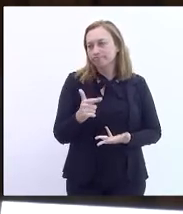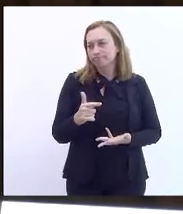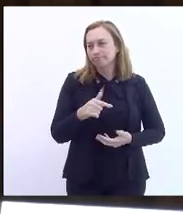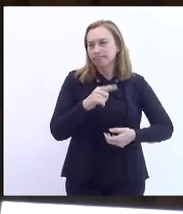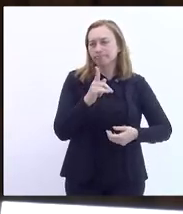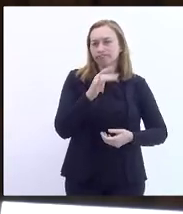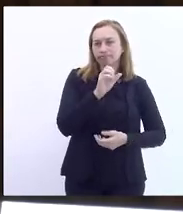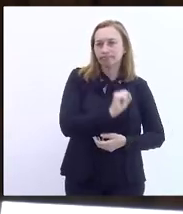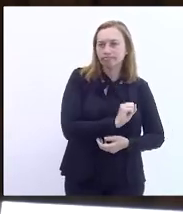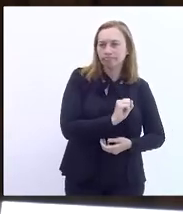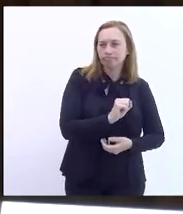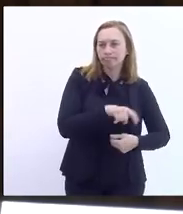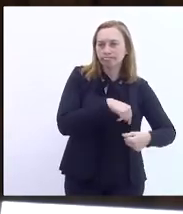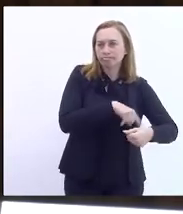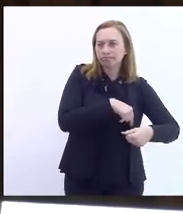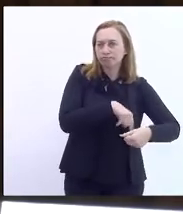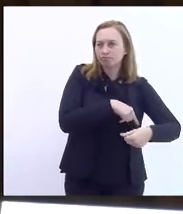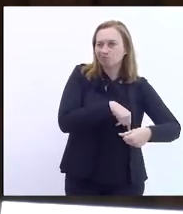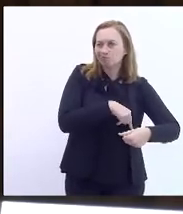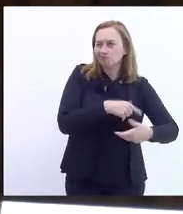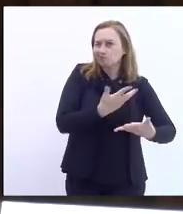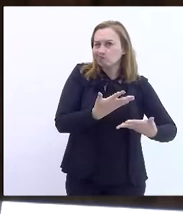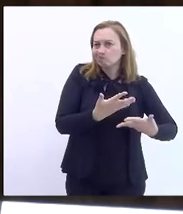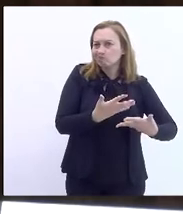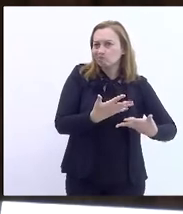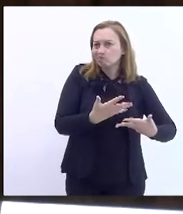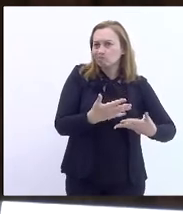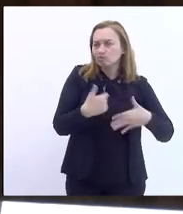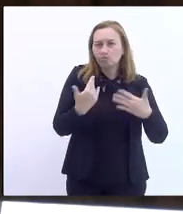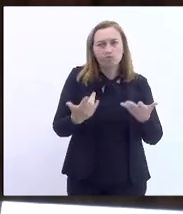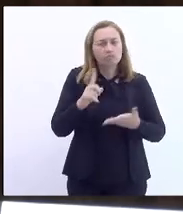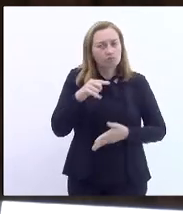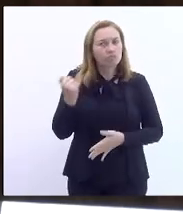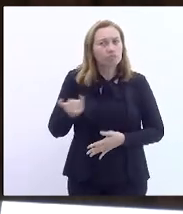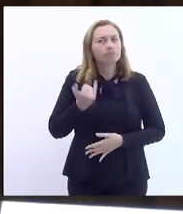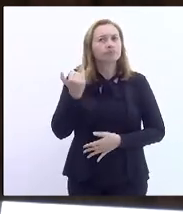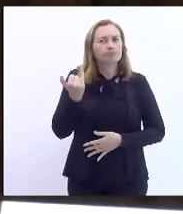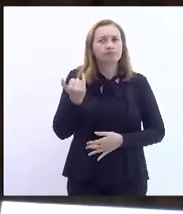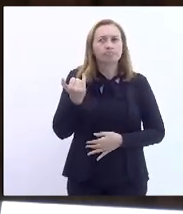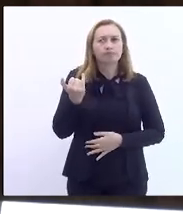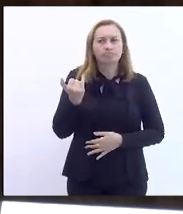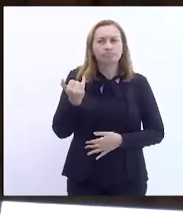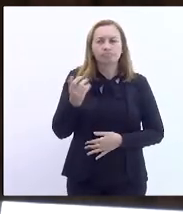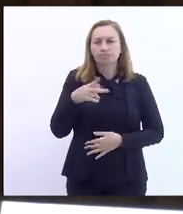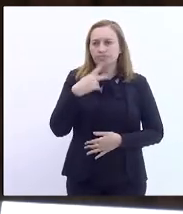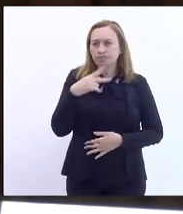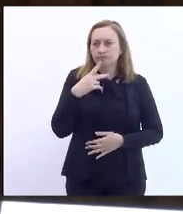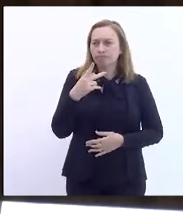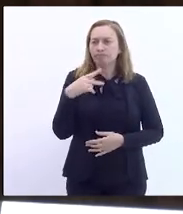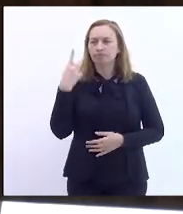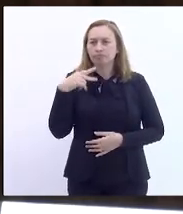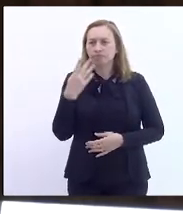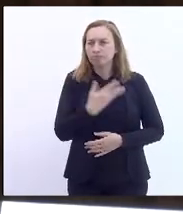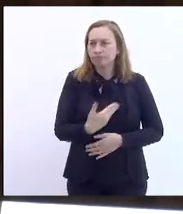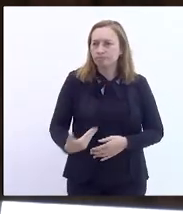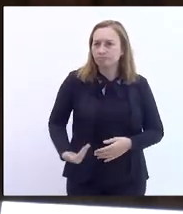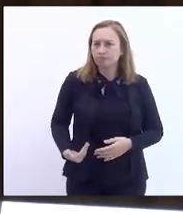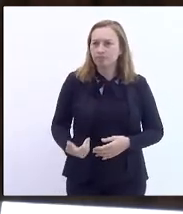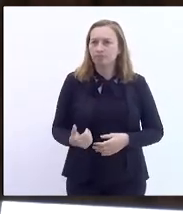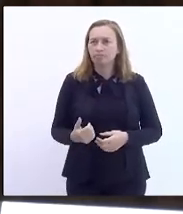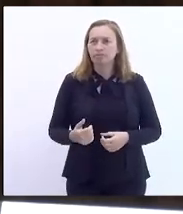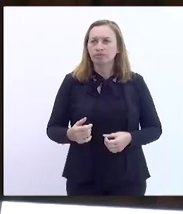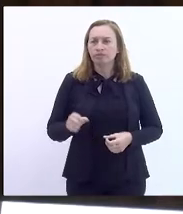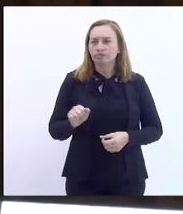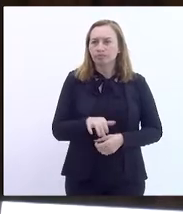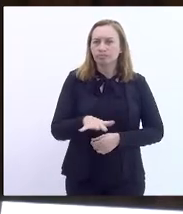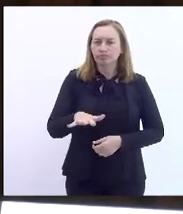ter gás de cozinha para cozinhar bom então é muito importante que quando falamos de políticas públicas sob a perspectiva